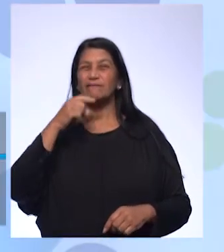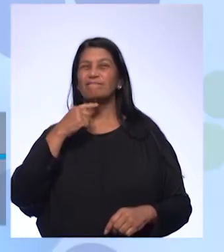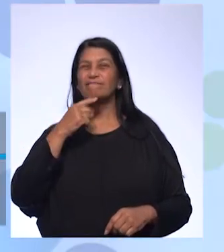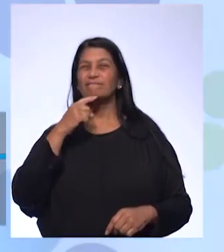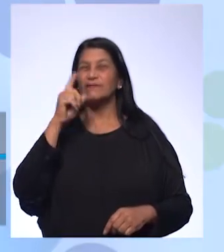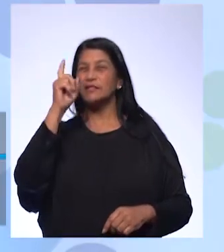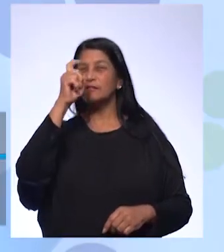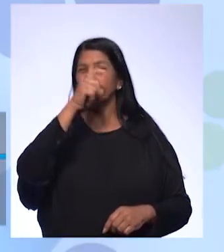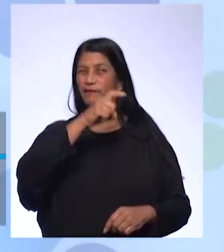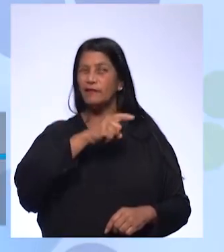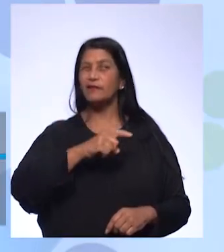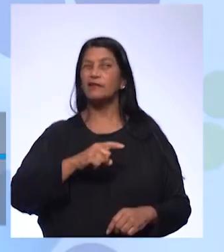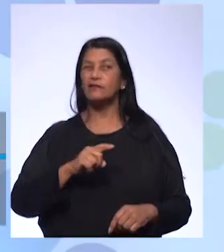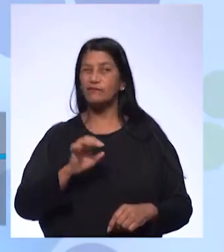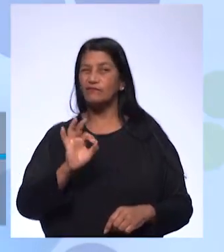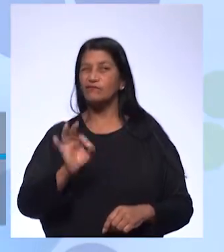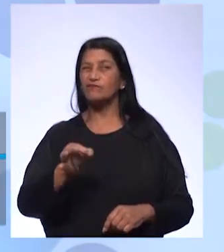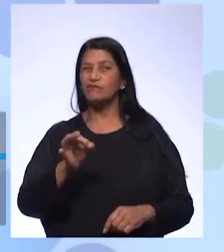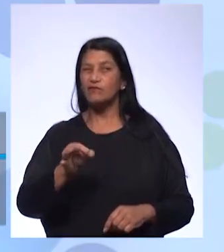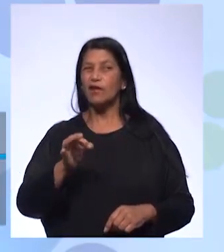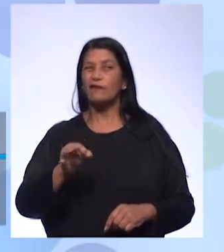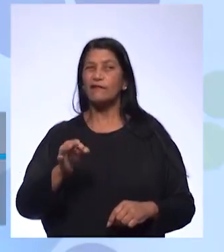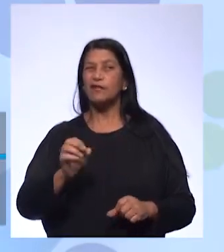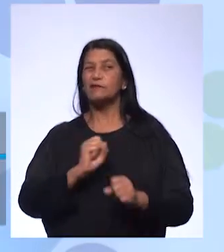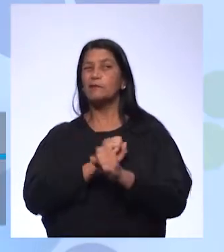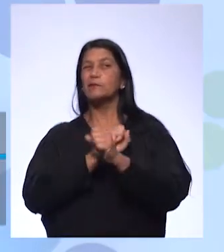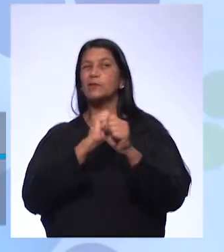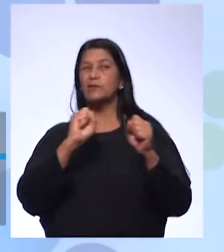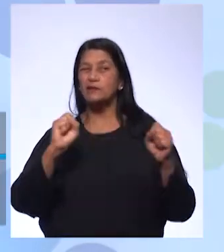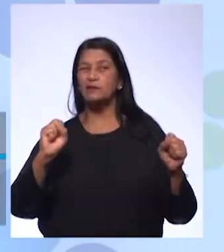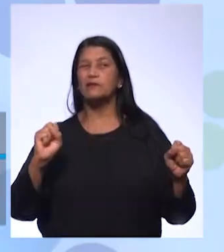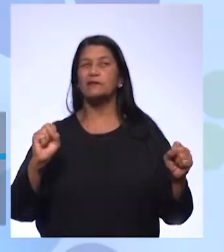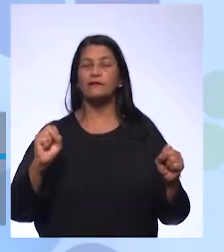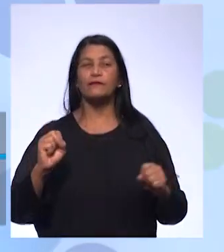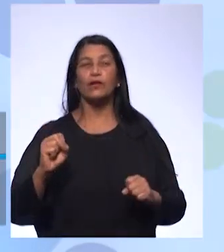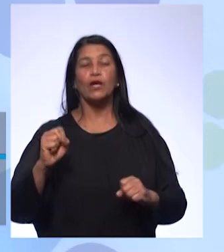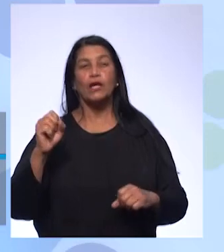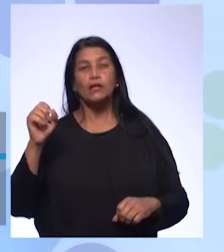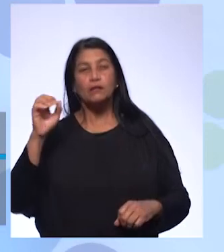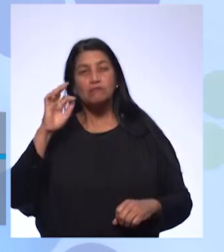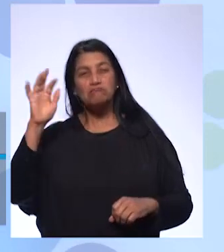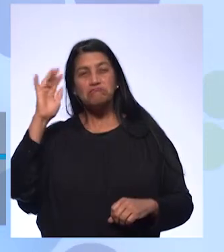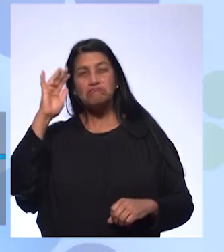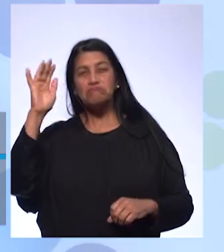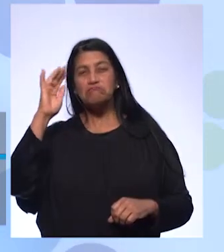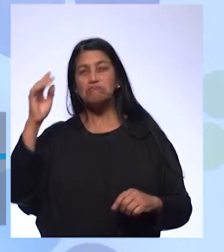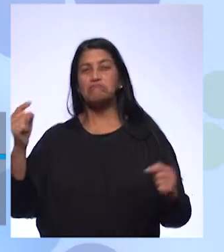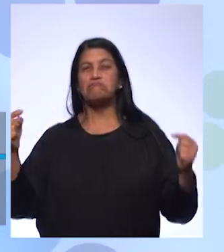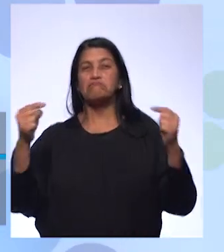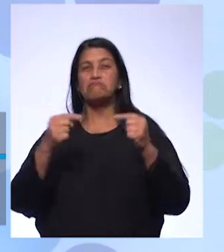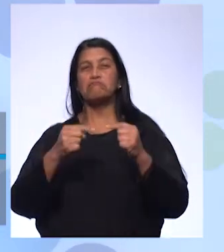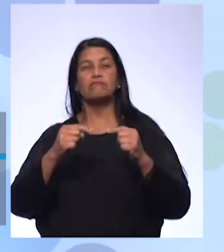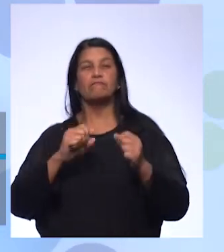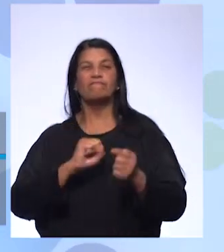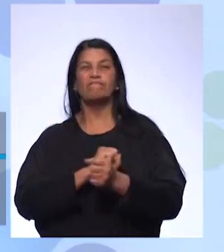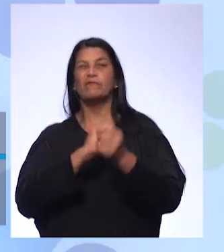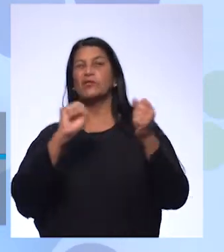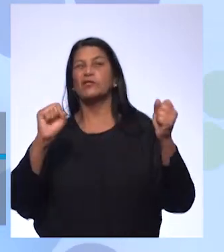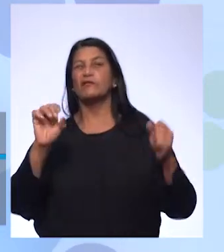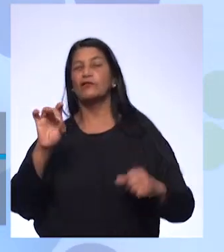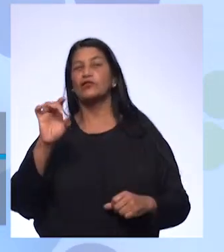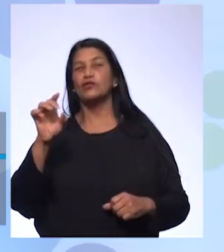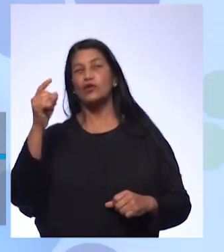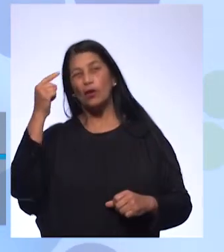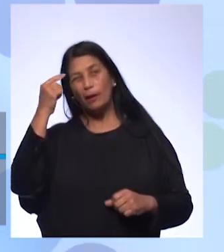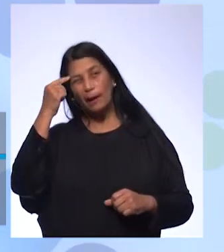ideia de utopia, realmente, né? A palavra utopia significa essa questão do sonho impossível, algo que só pode existir no mundo das